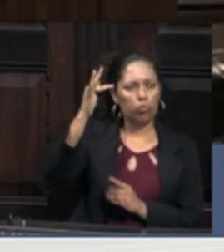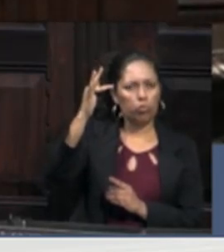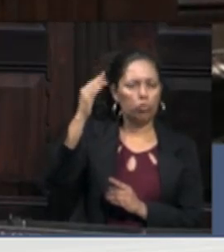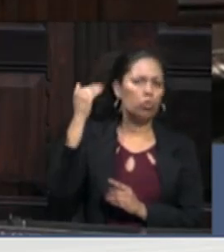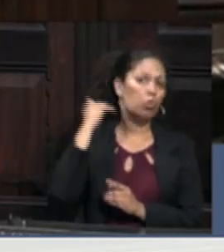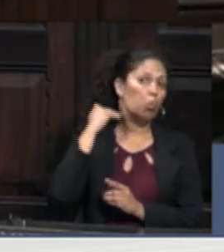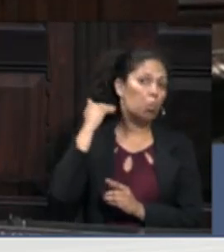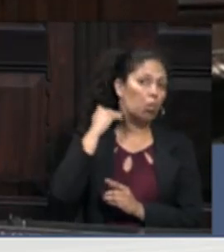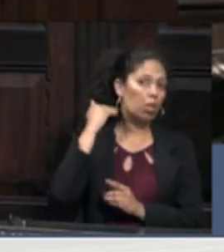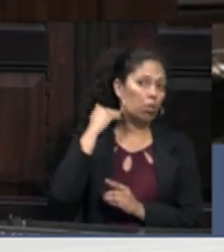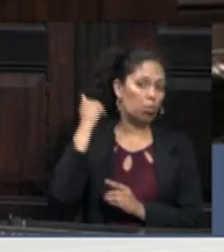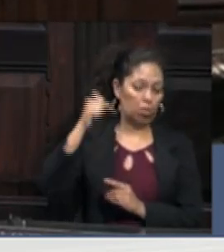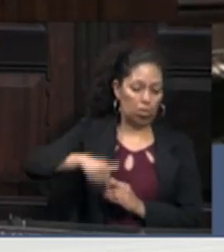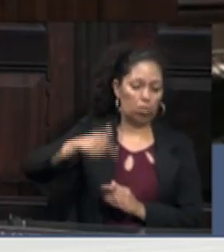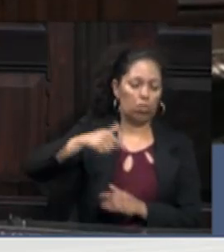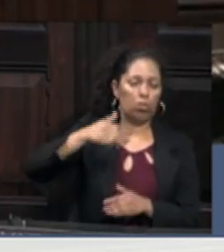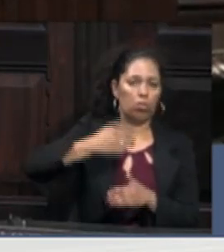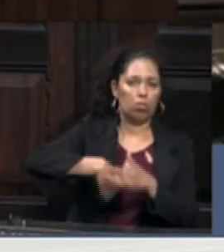do Tesouro do Estado?